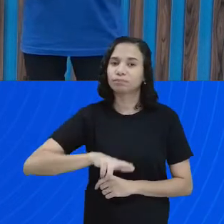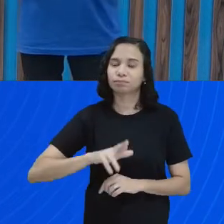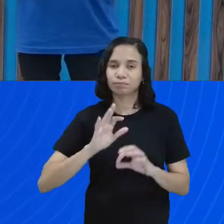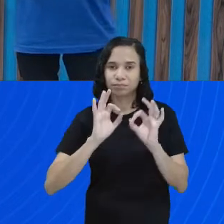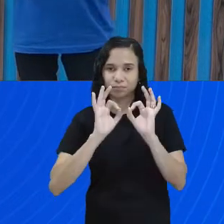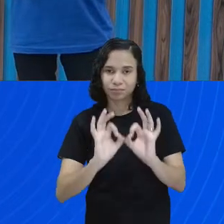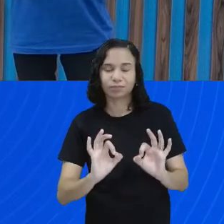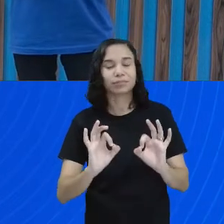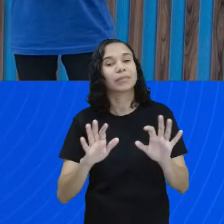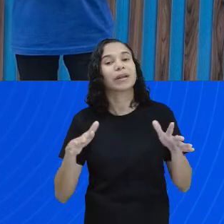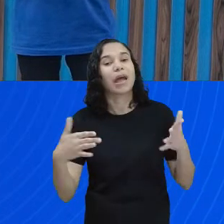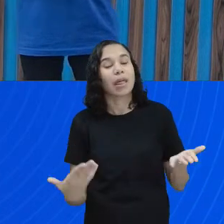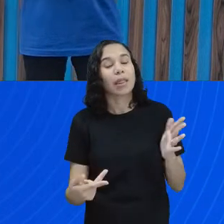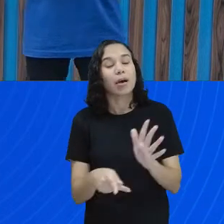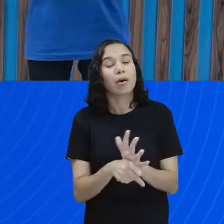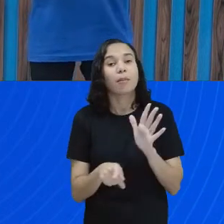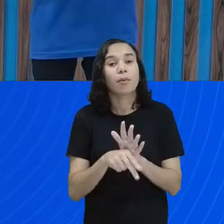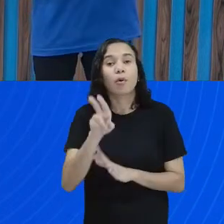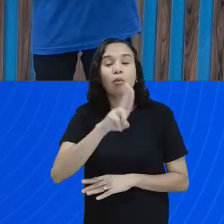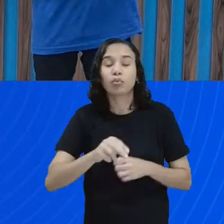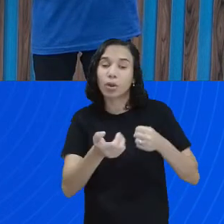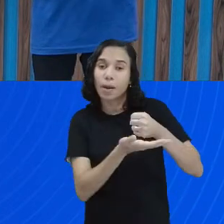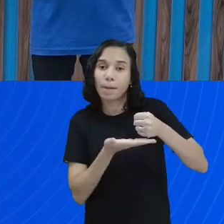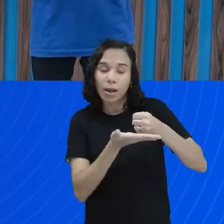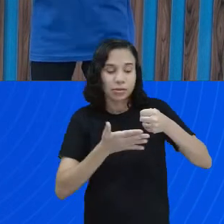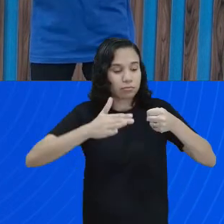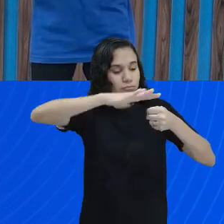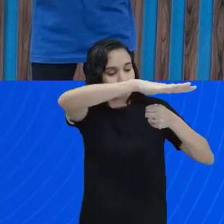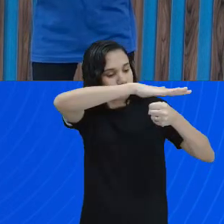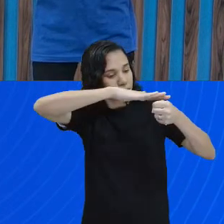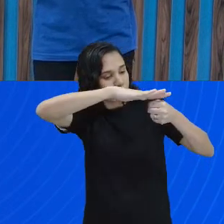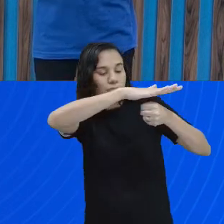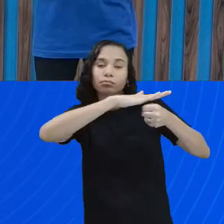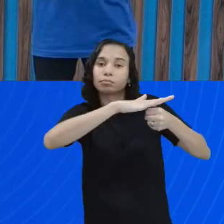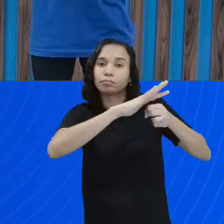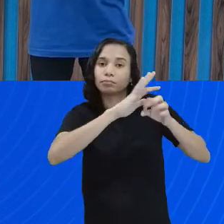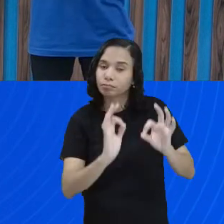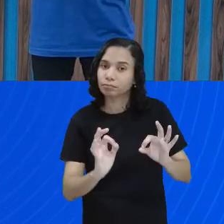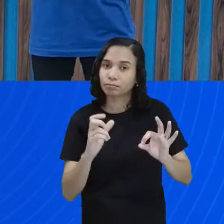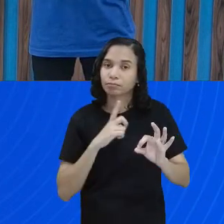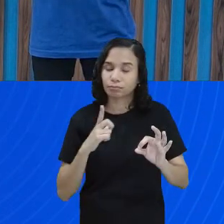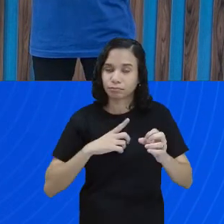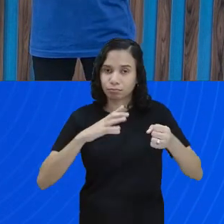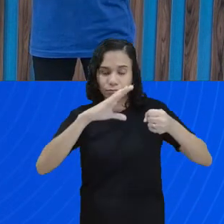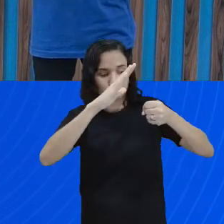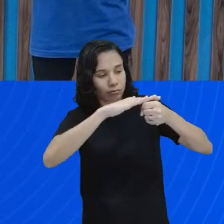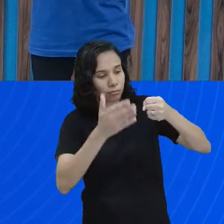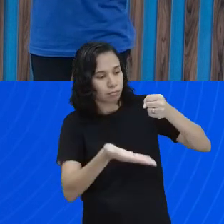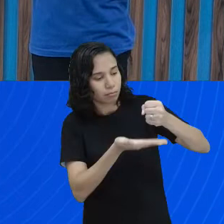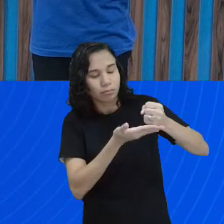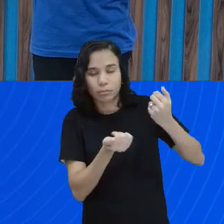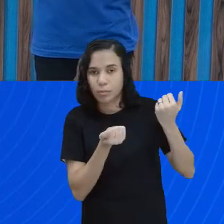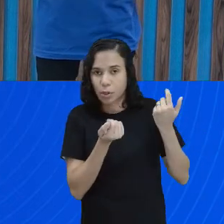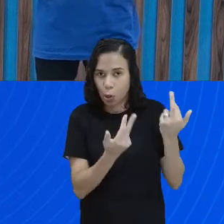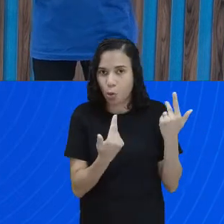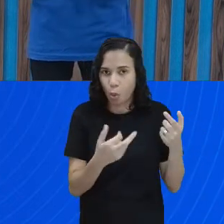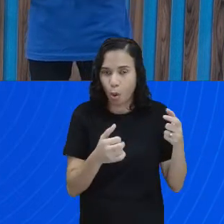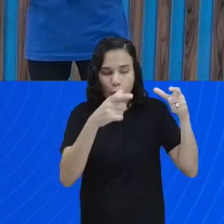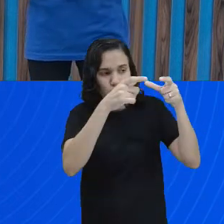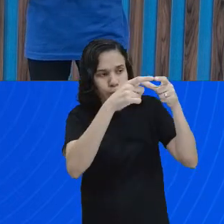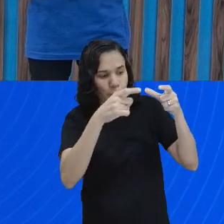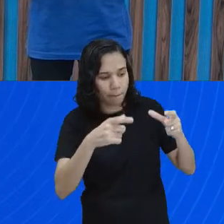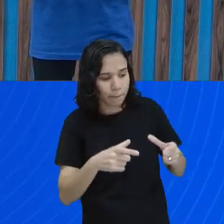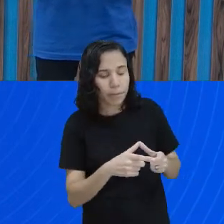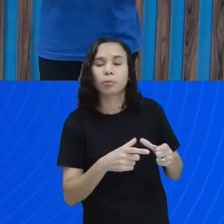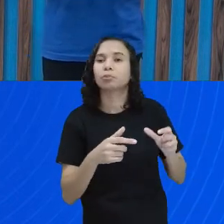bom? Mas aí o cilindro, a gente pode ter uma base em cima e uma base embaixo. Tem vez de cima e de baixo, eles são iguais. Se calcular o de cima, é igual ao valor de